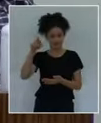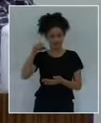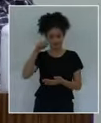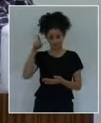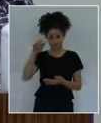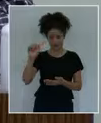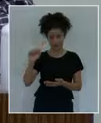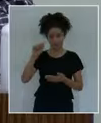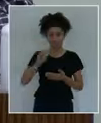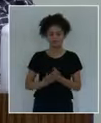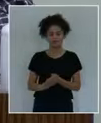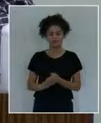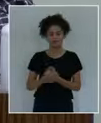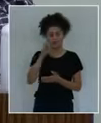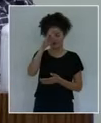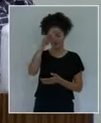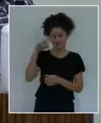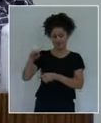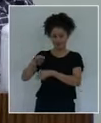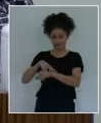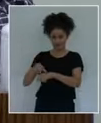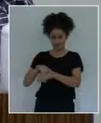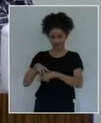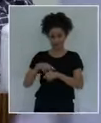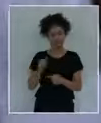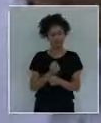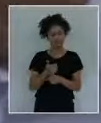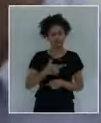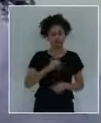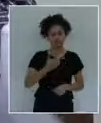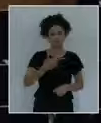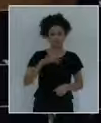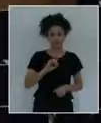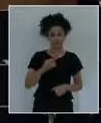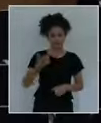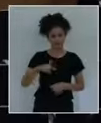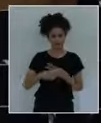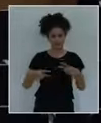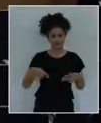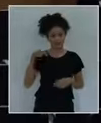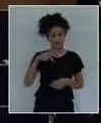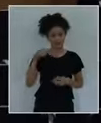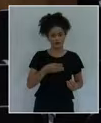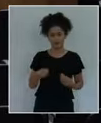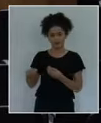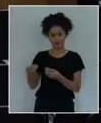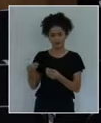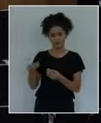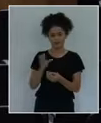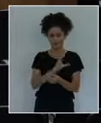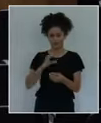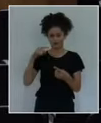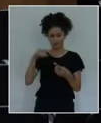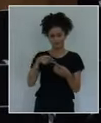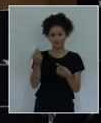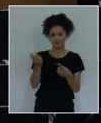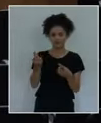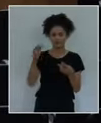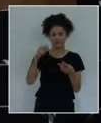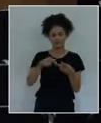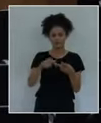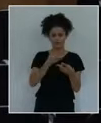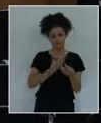Arnaldo Gavaza Filho, no exercício de 2020, e dá outras providências. Esse projeto foi encaminhado às comissões Finanças, Ação e